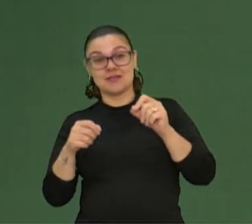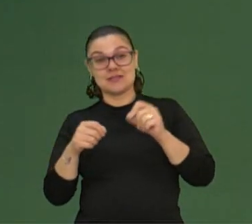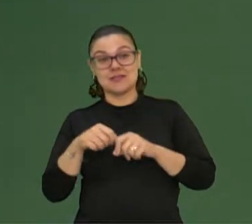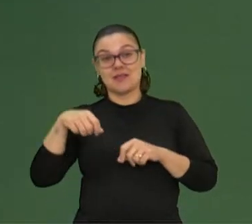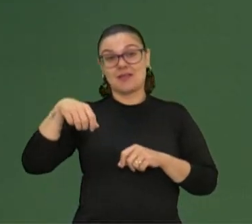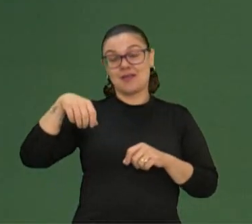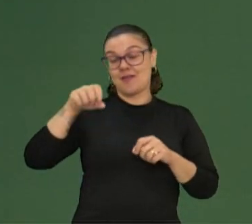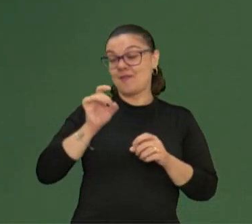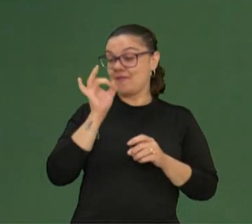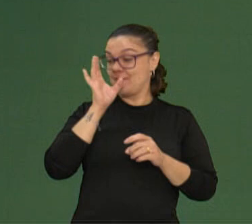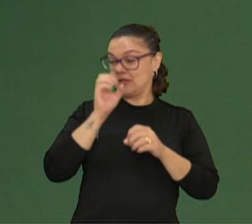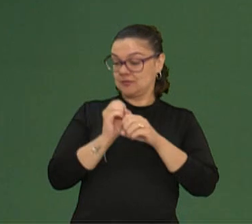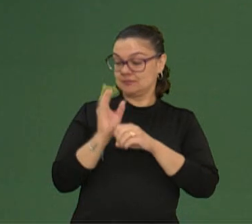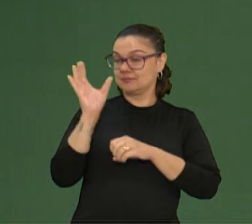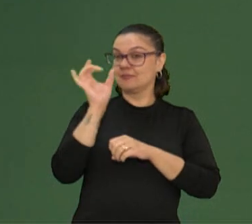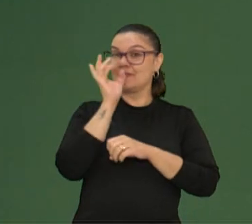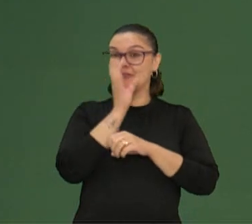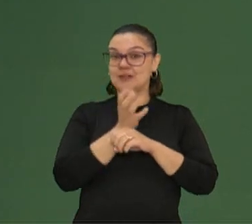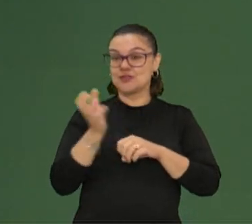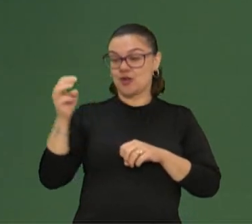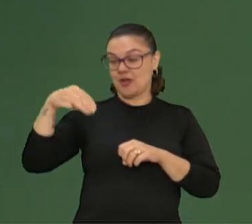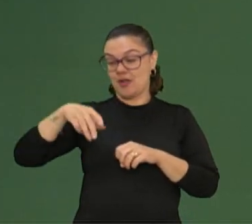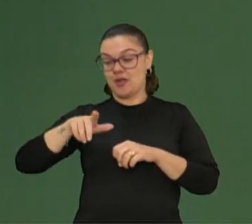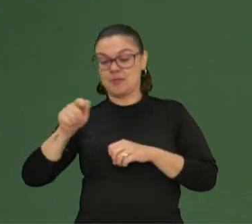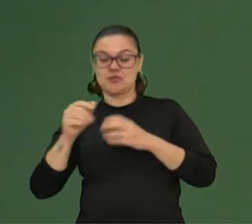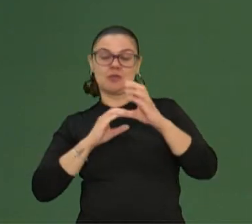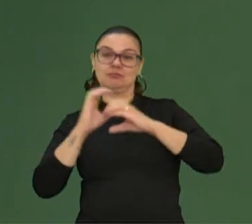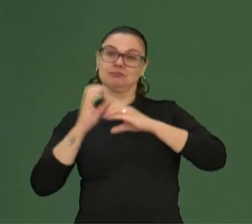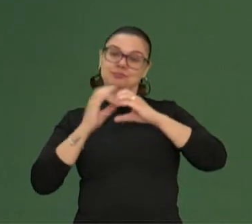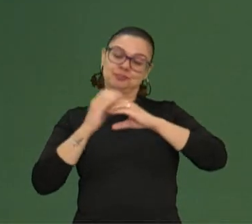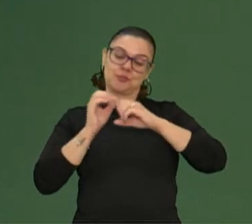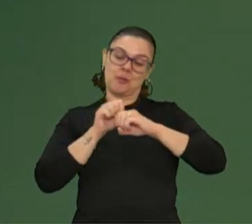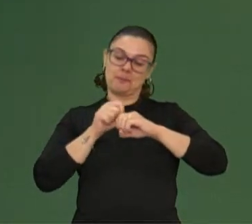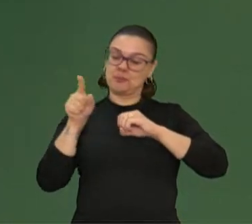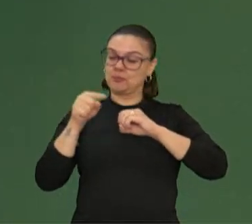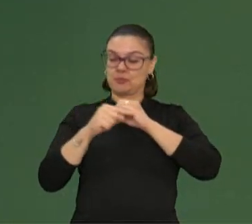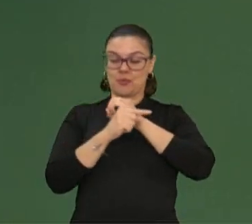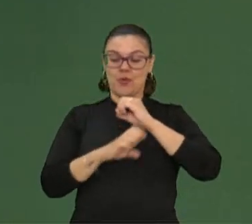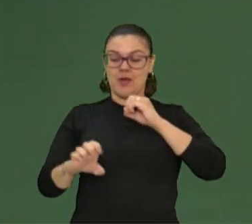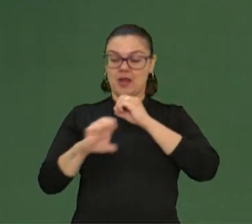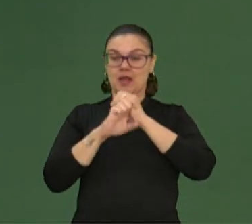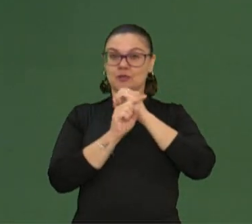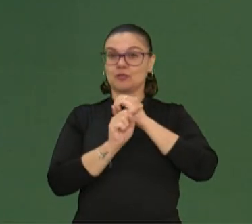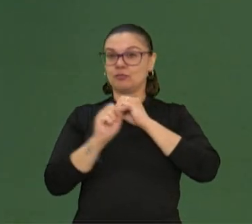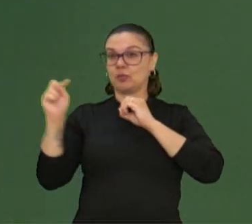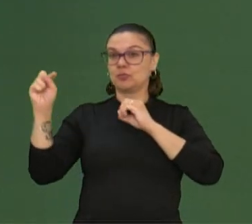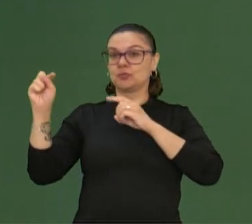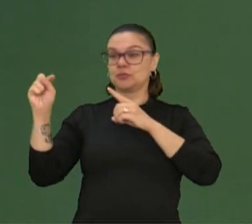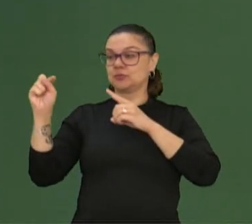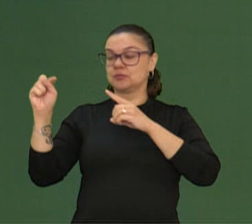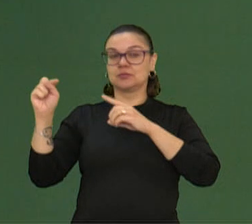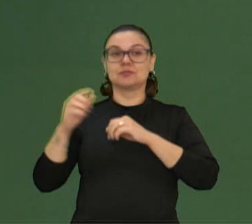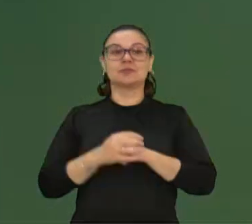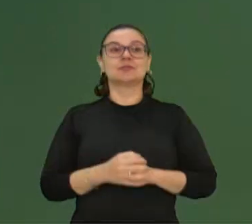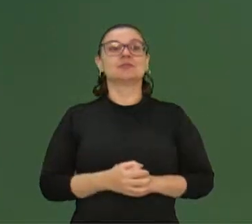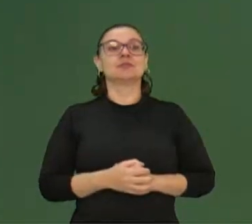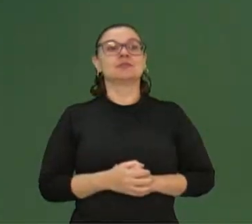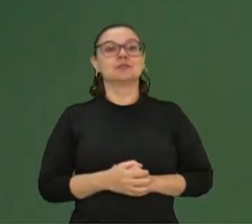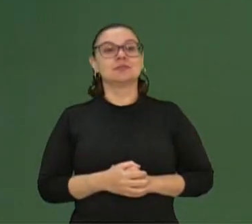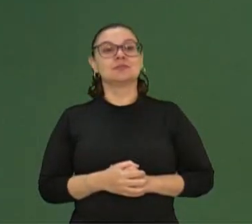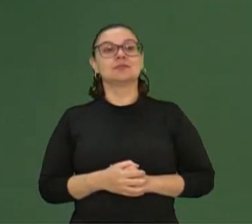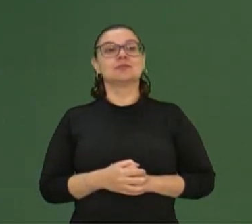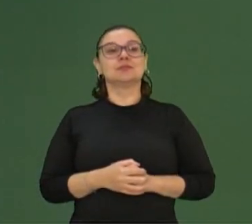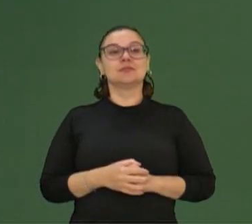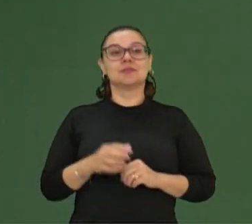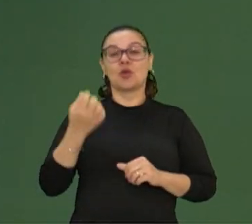verdinha, joga lá para o magnésio excita, libera um elétron. Liberou um elétron, pegou na partida. Isso aqui